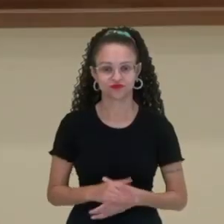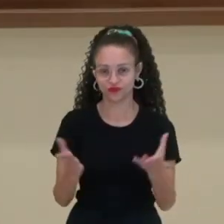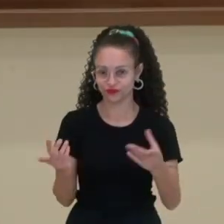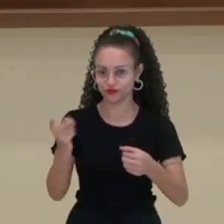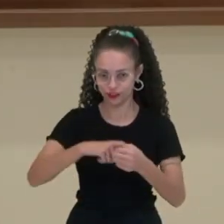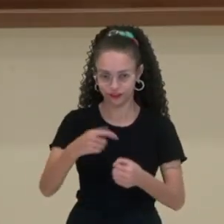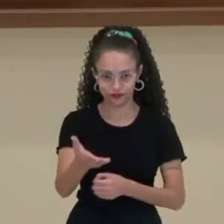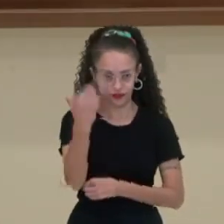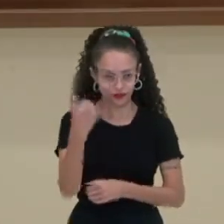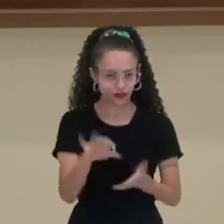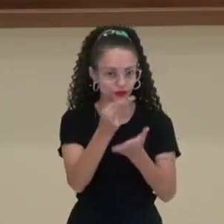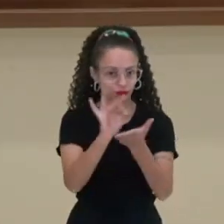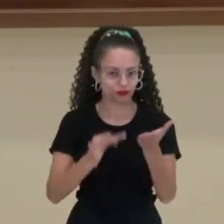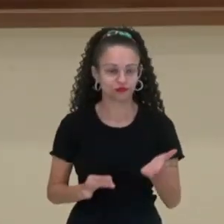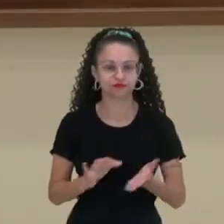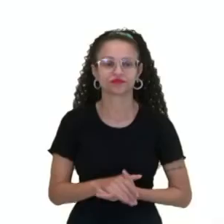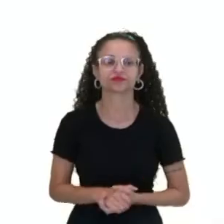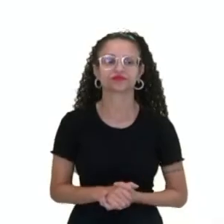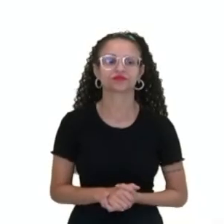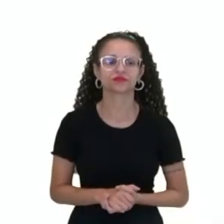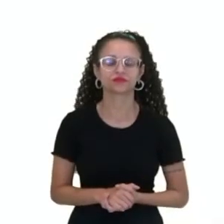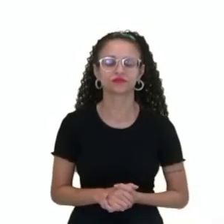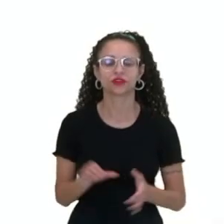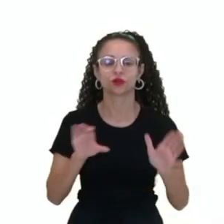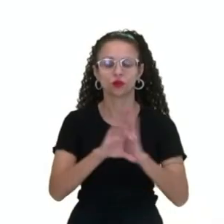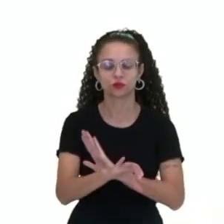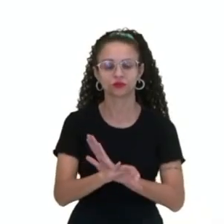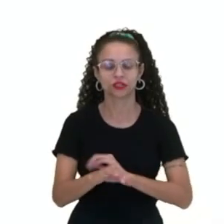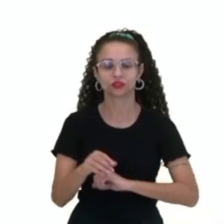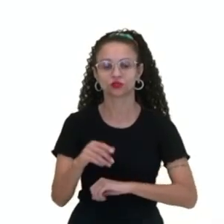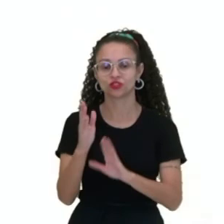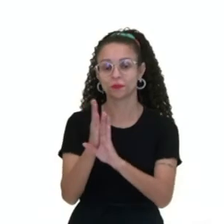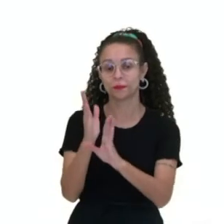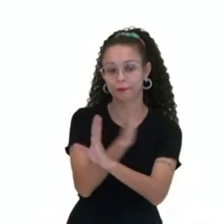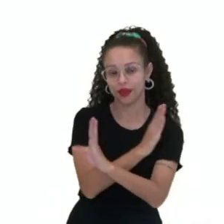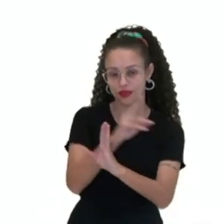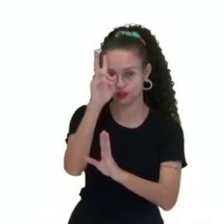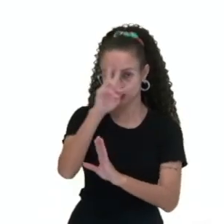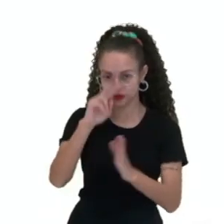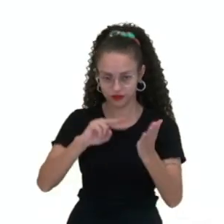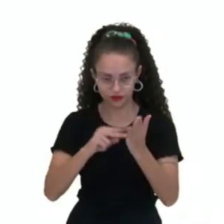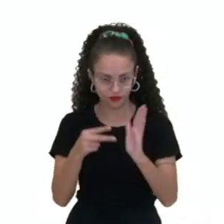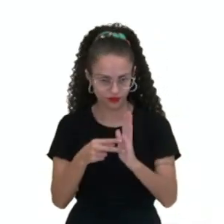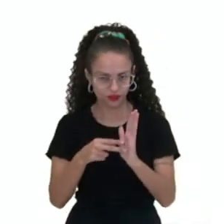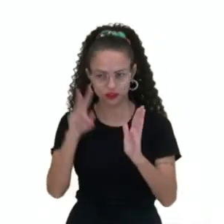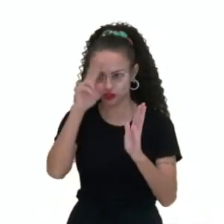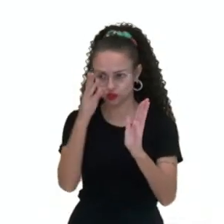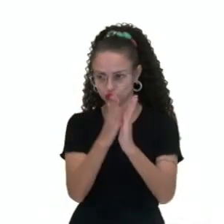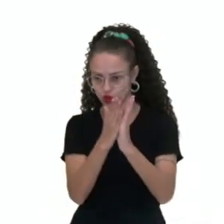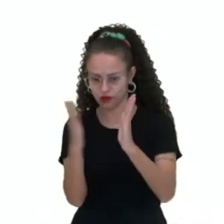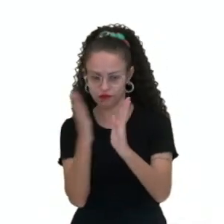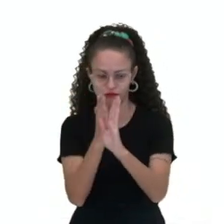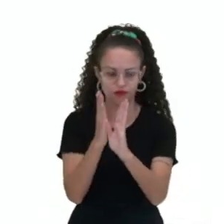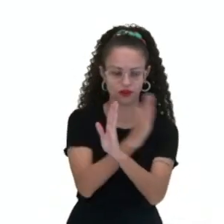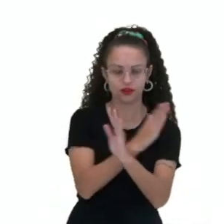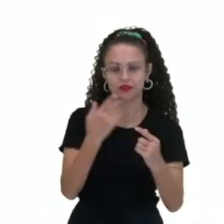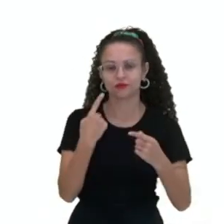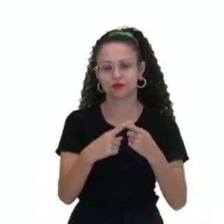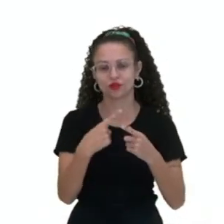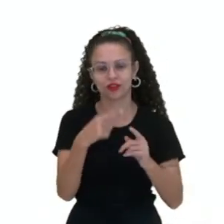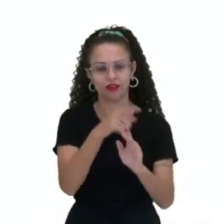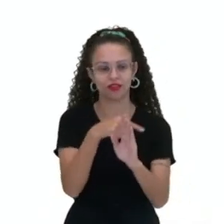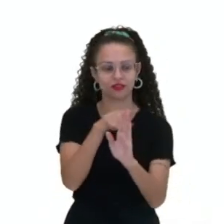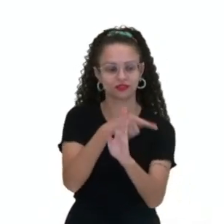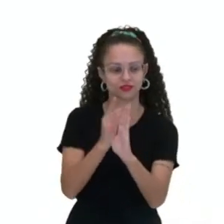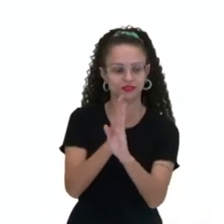Voltei, bora lá, vamos corrigir essa. O conceito de pré-história seria como aquilo que vem antes da história, por causa dos seres humanos não dominarem a escrita.